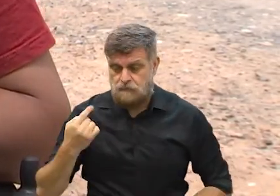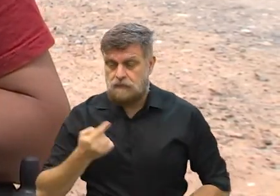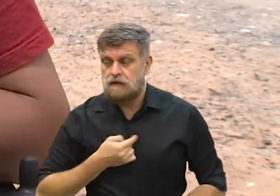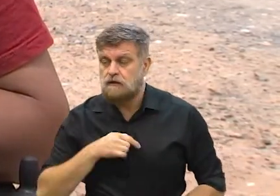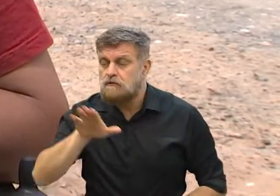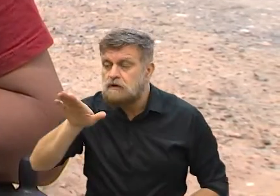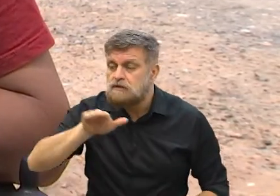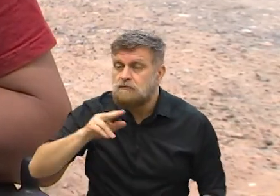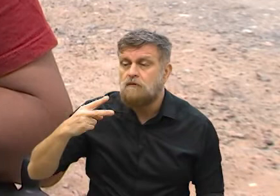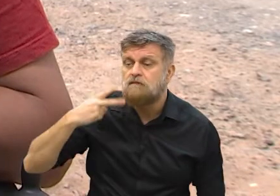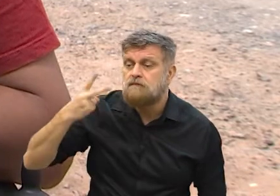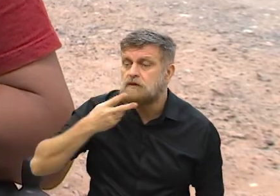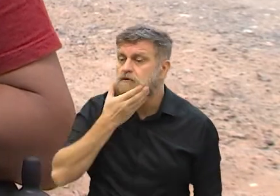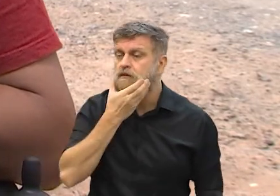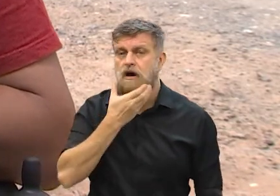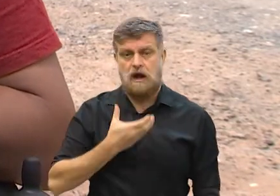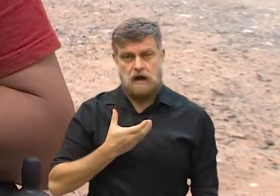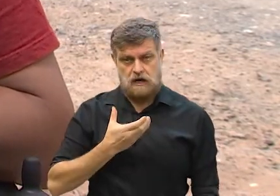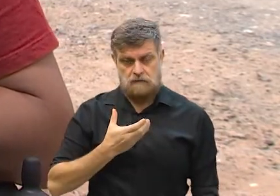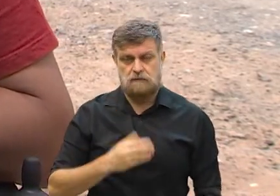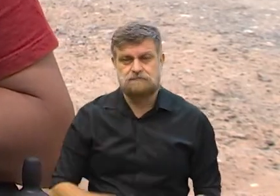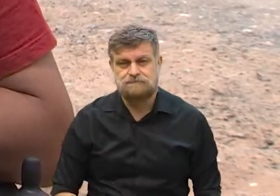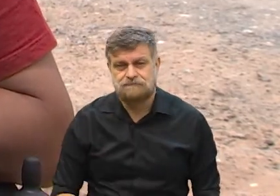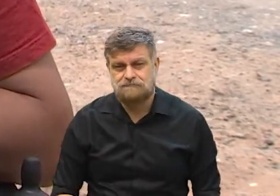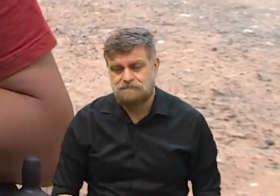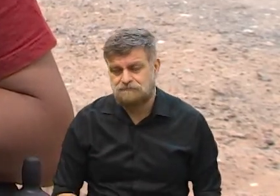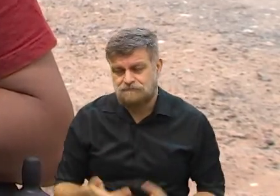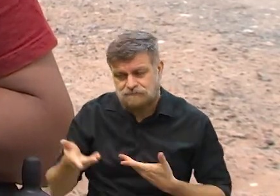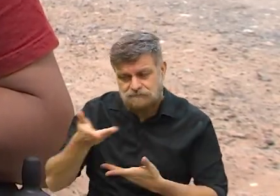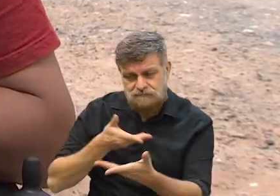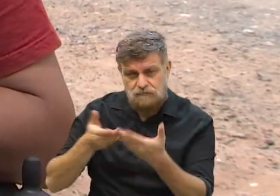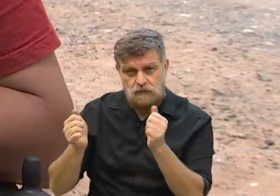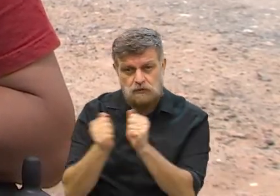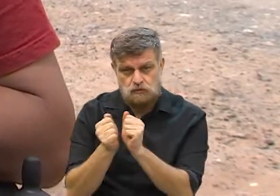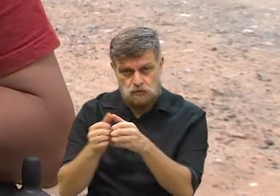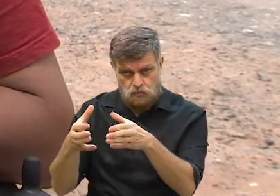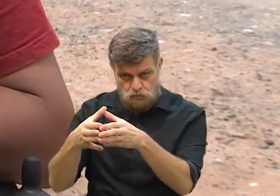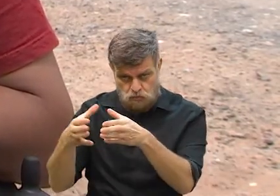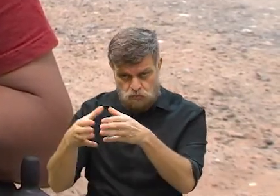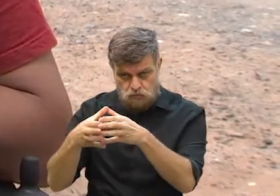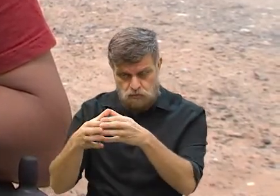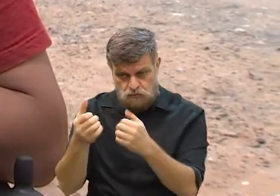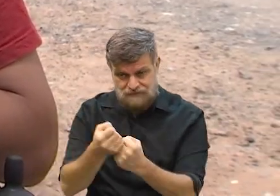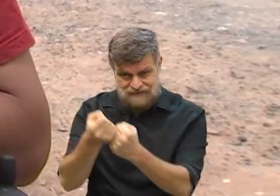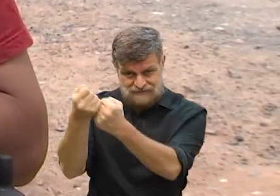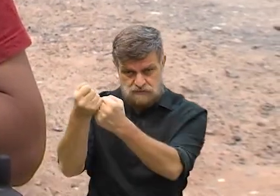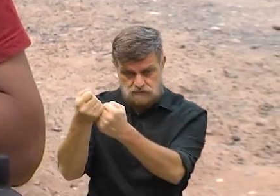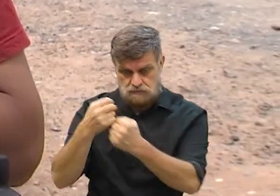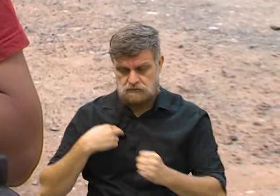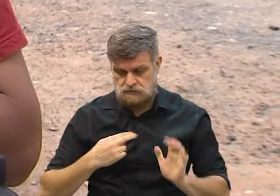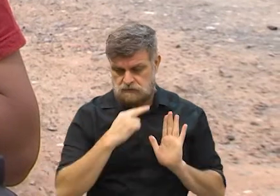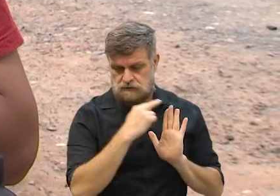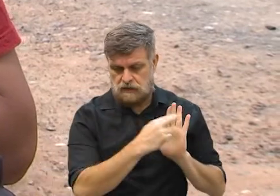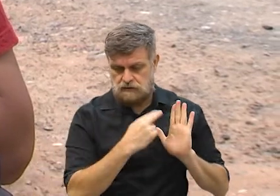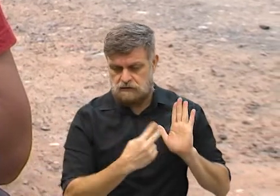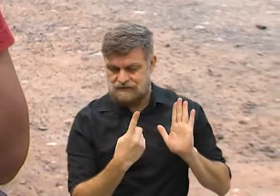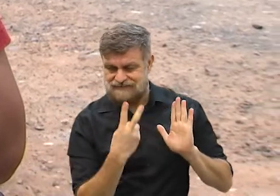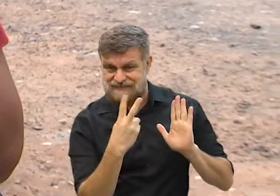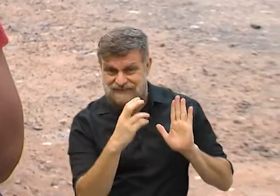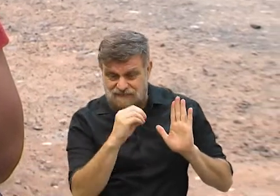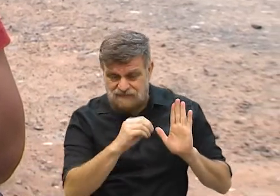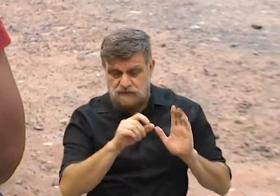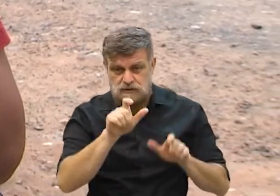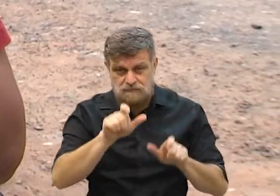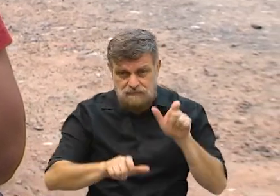gente procurou aí o gabinete do senhor Carmo Luiz, vereador, e juntamente com a sua equipe, com baixo assinado de